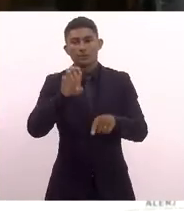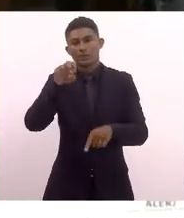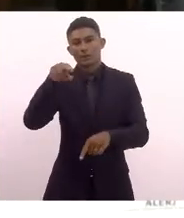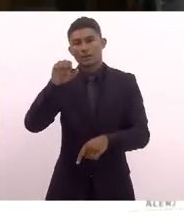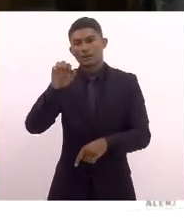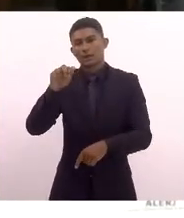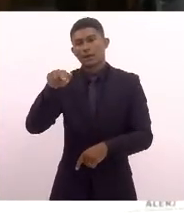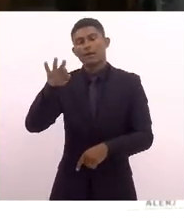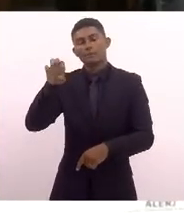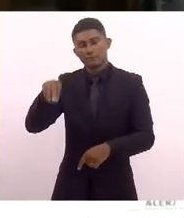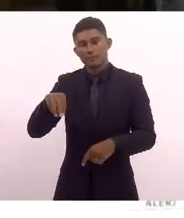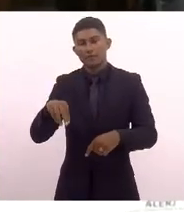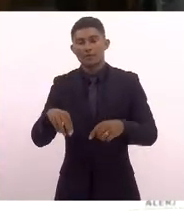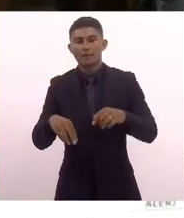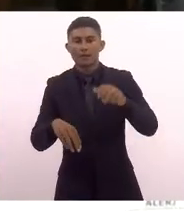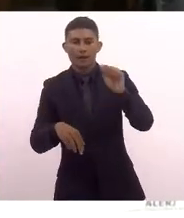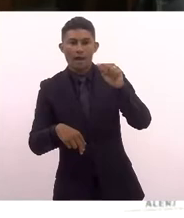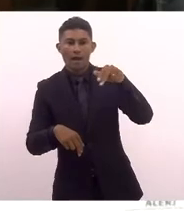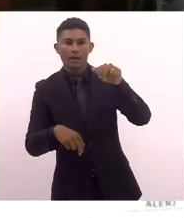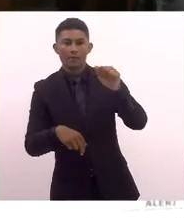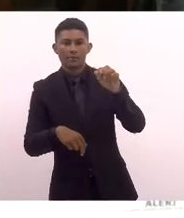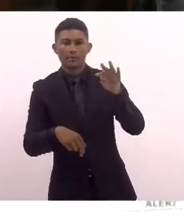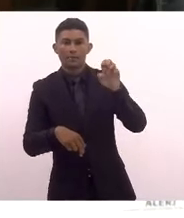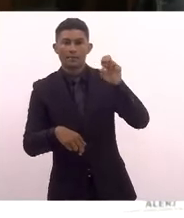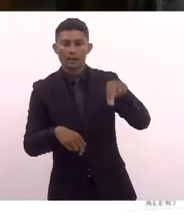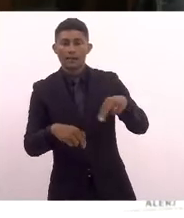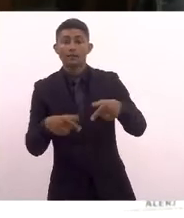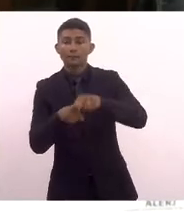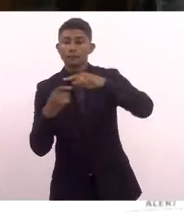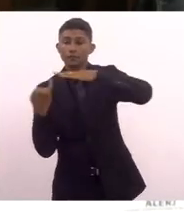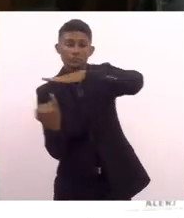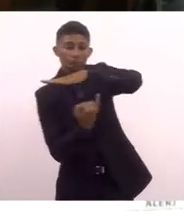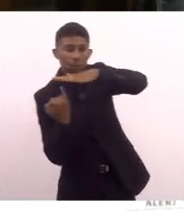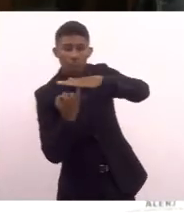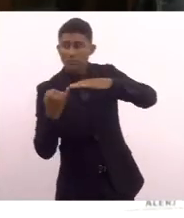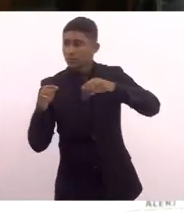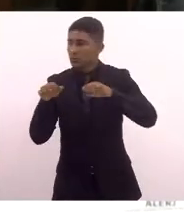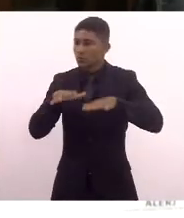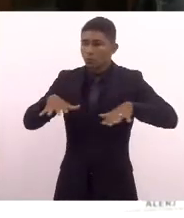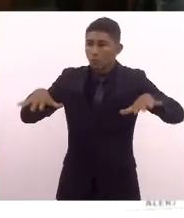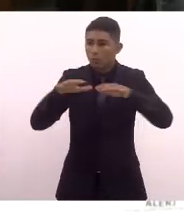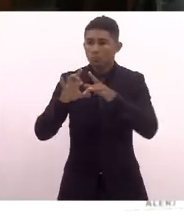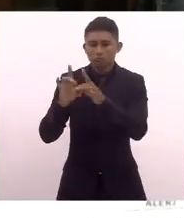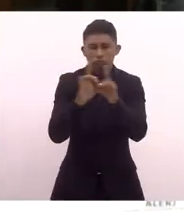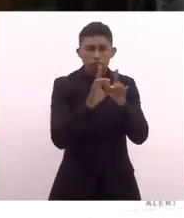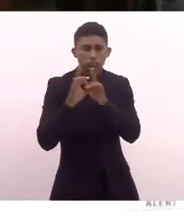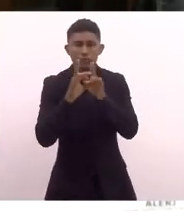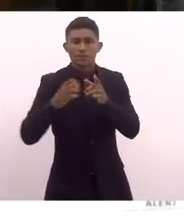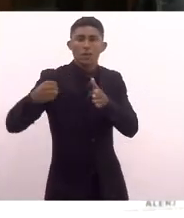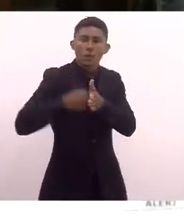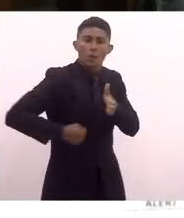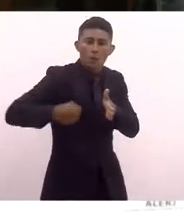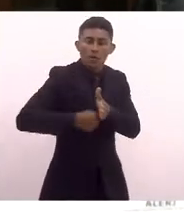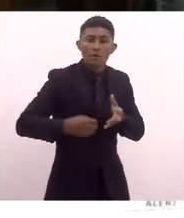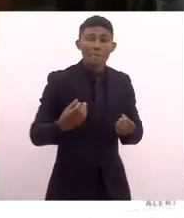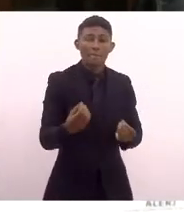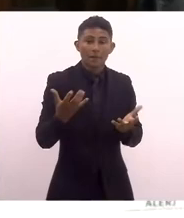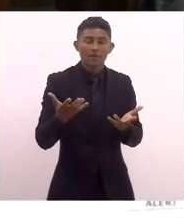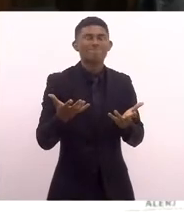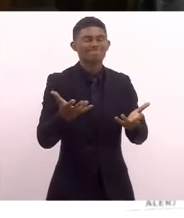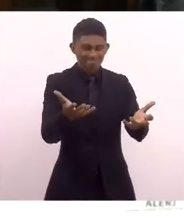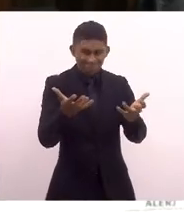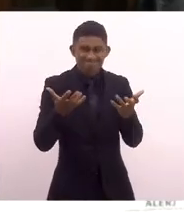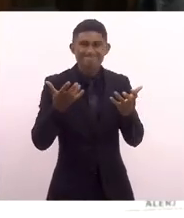com a ANATEM e com todas as outras entidades lutando para que a gente possa verdadeiramente trazer a realidade